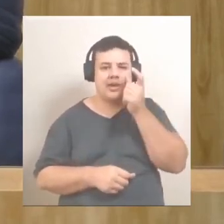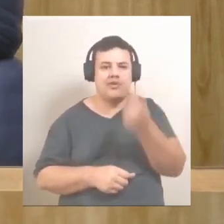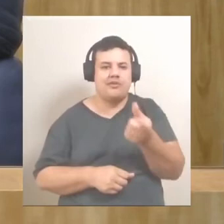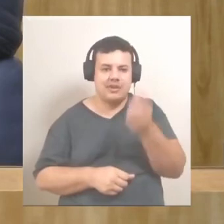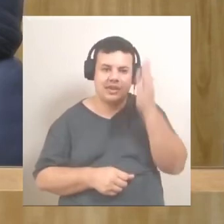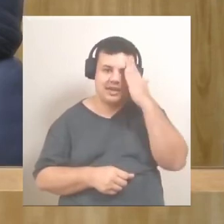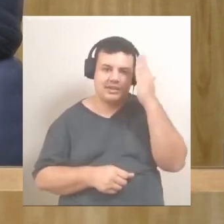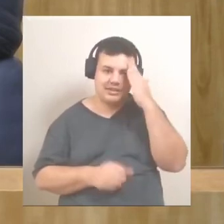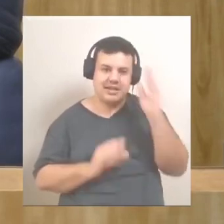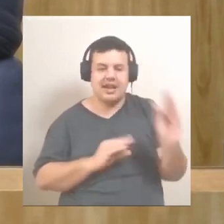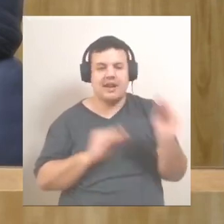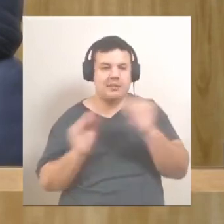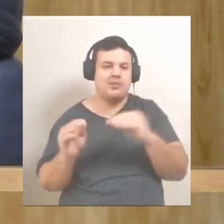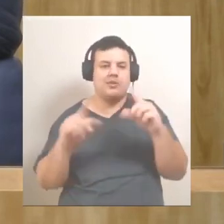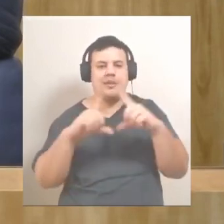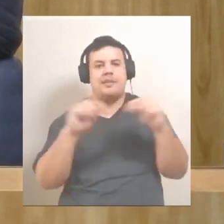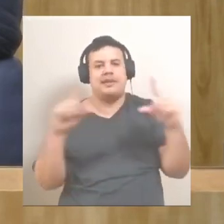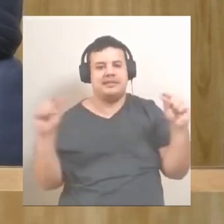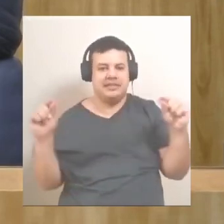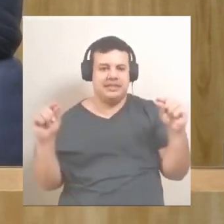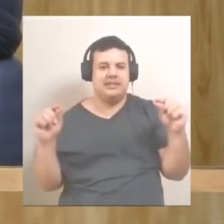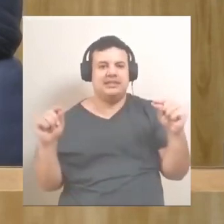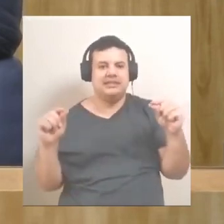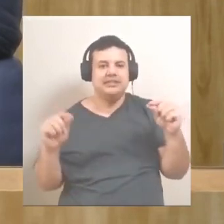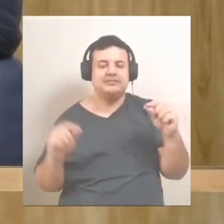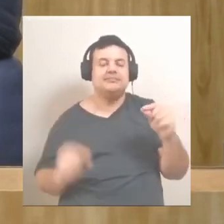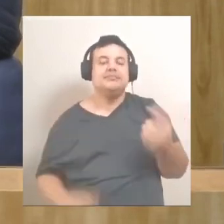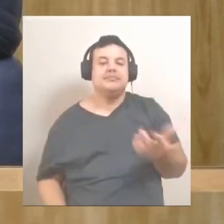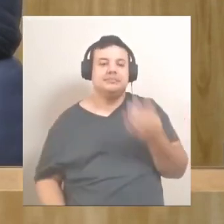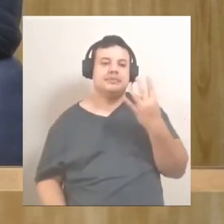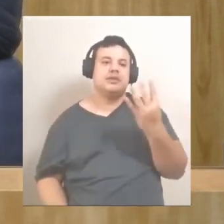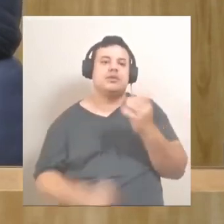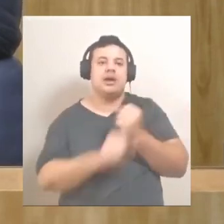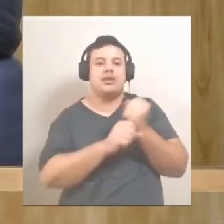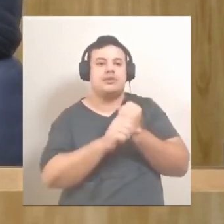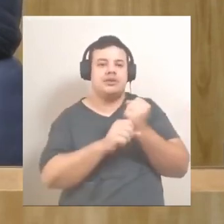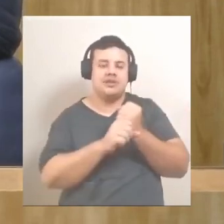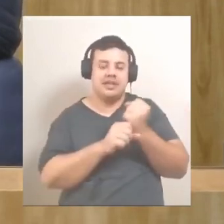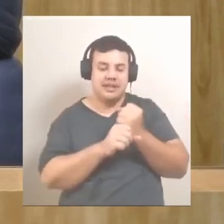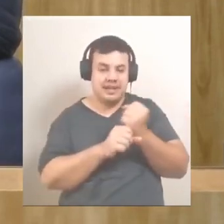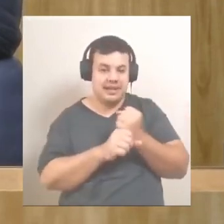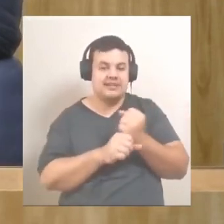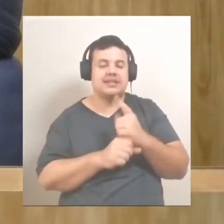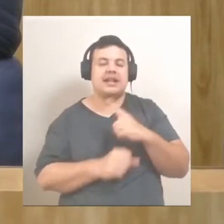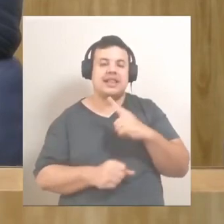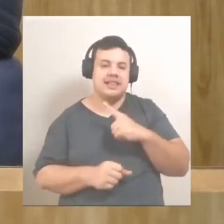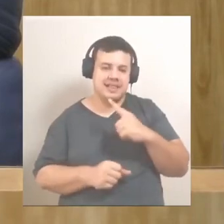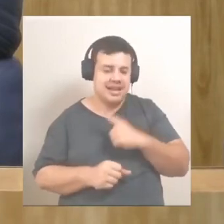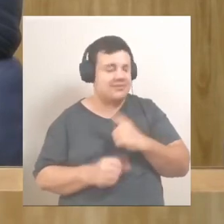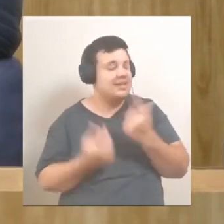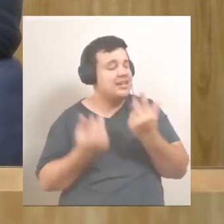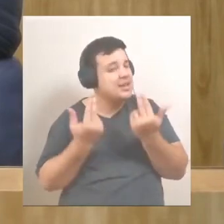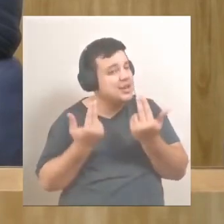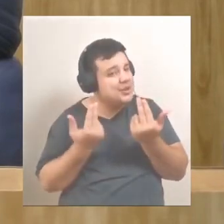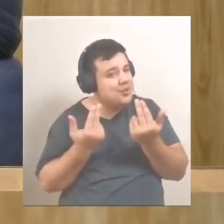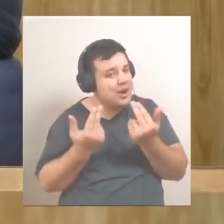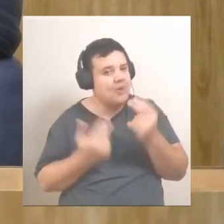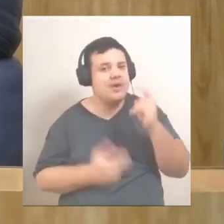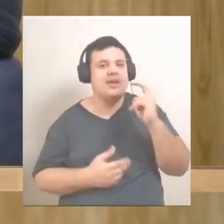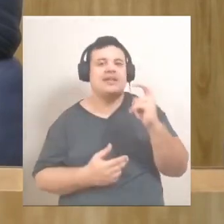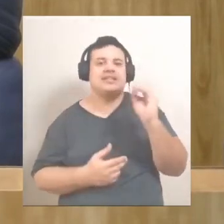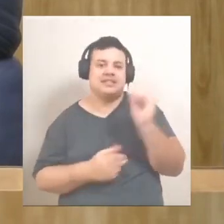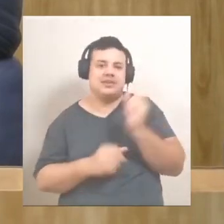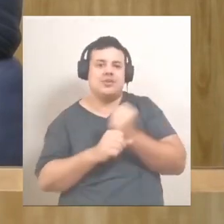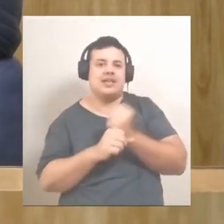está em Brasília. Há 4 anos atrás, ela estava exatamente igual a 50